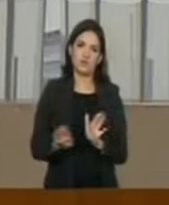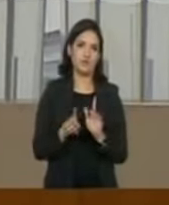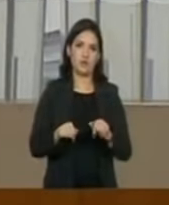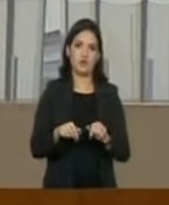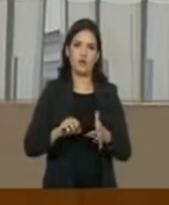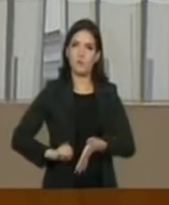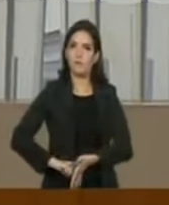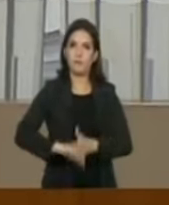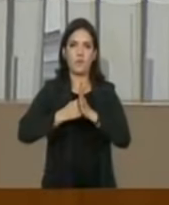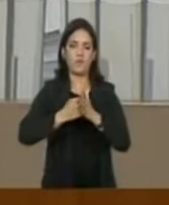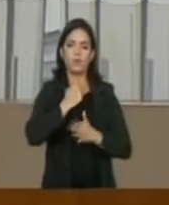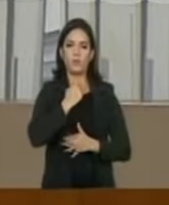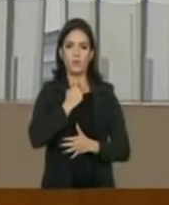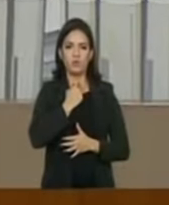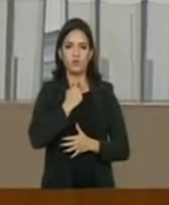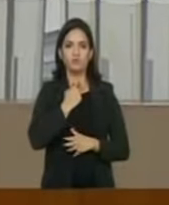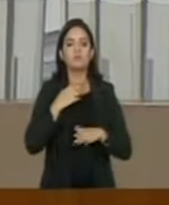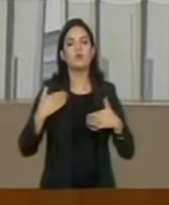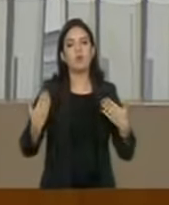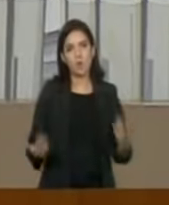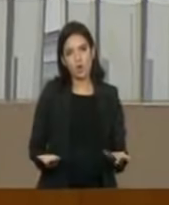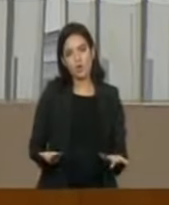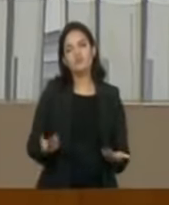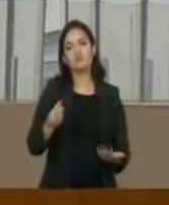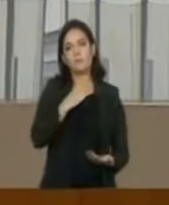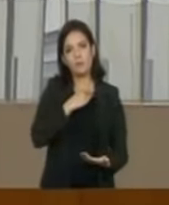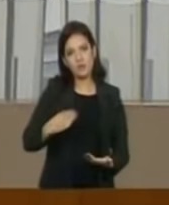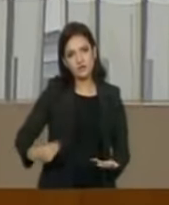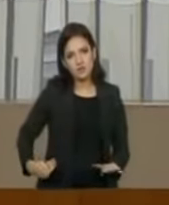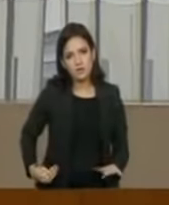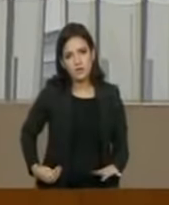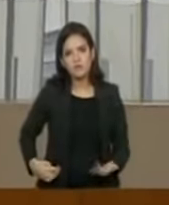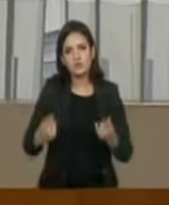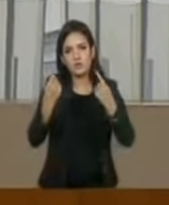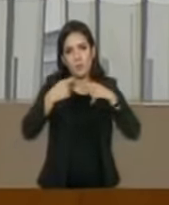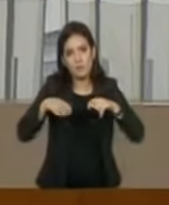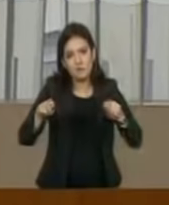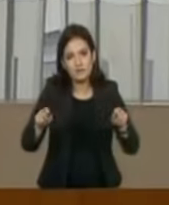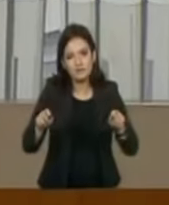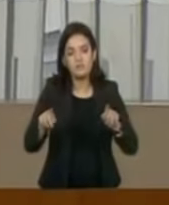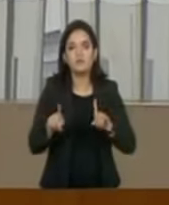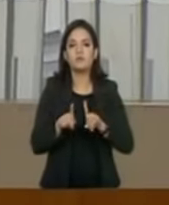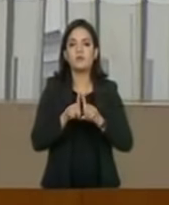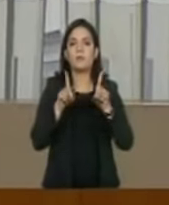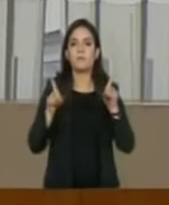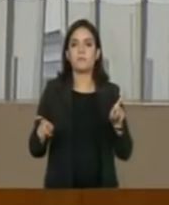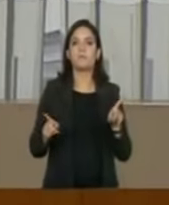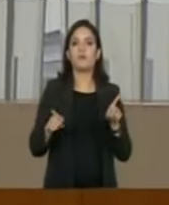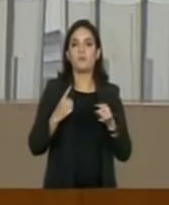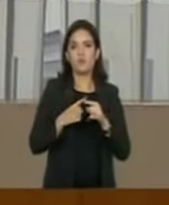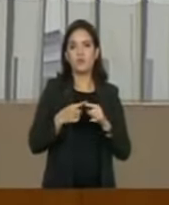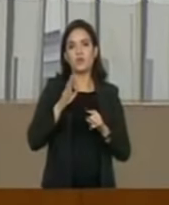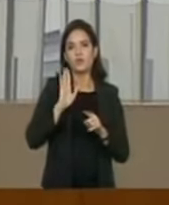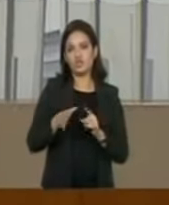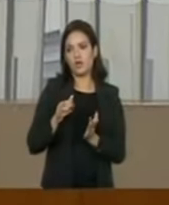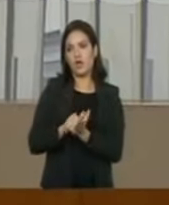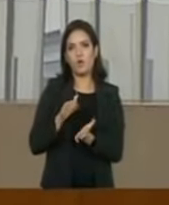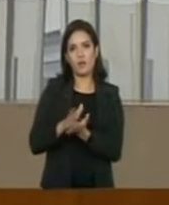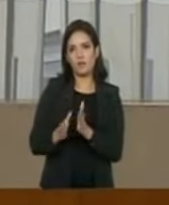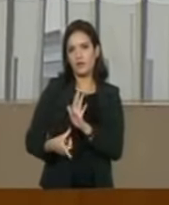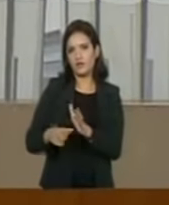evidentemente que as senhoras senhores ministros excluem disso porque evidentemente já estarão previamente todos